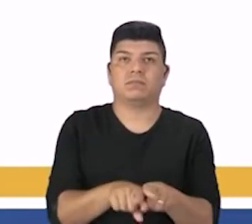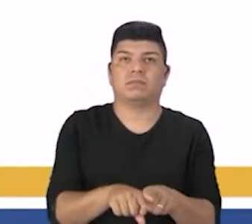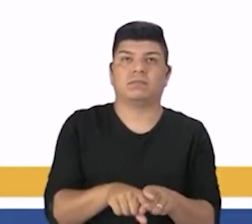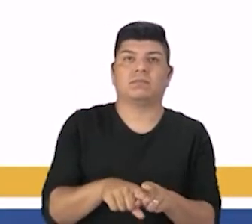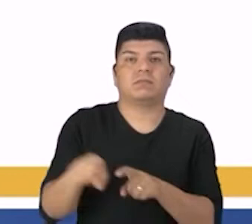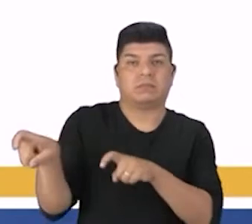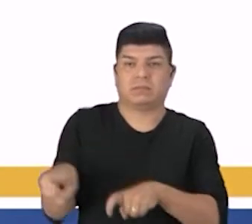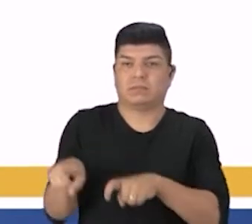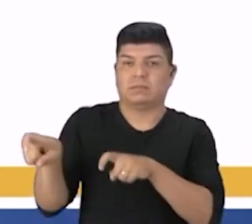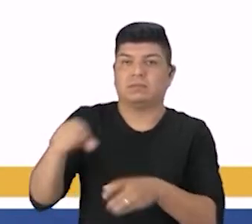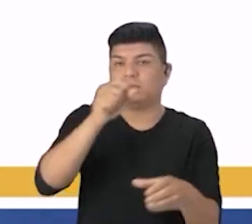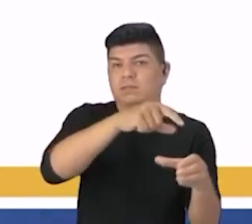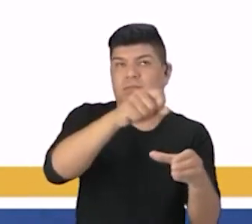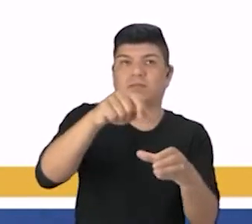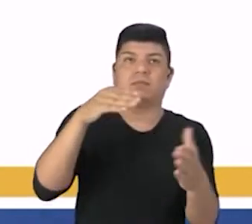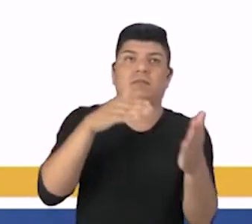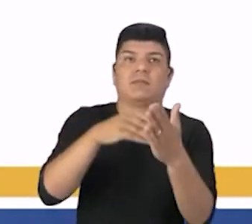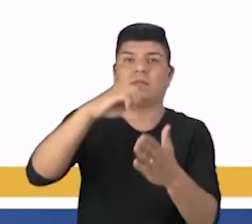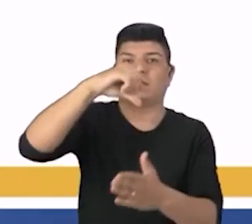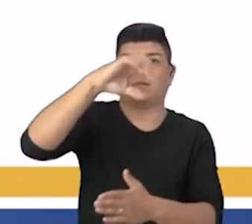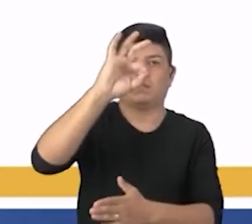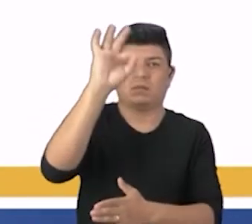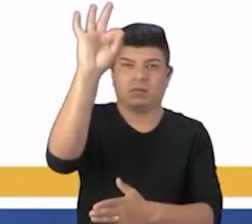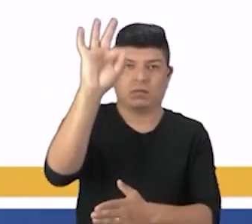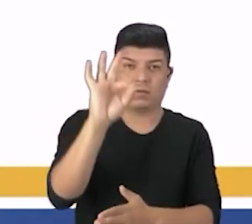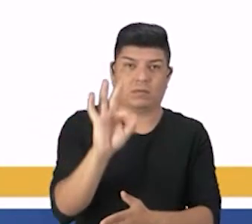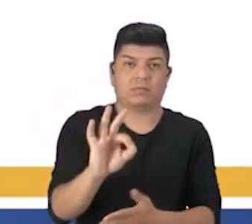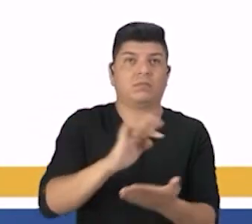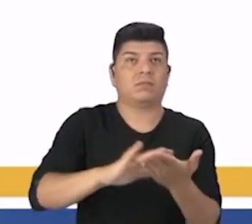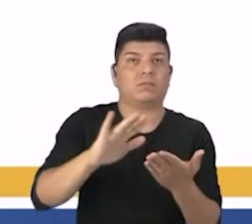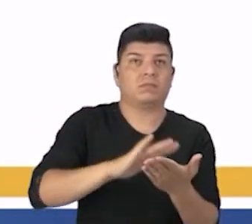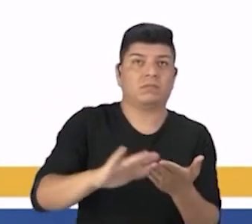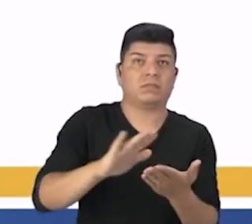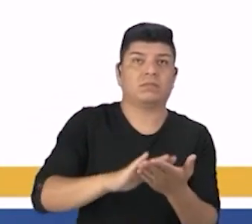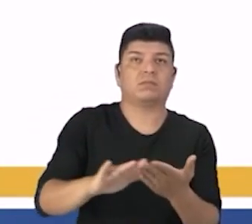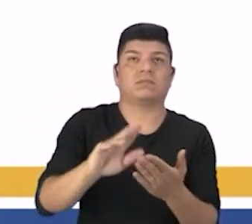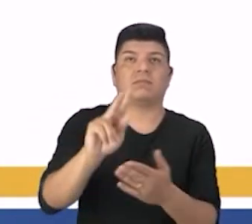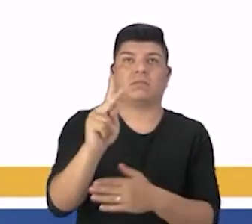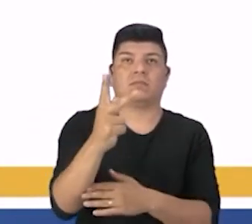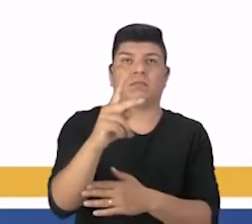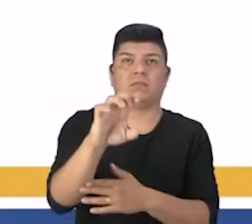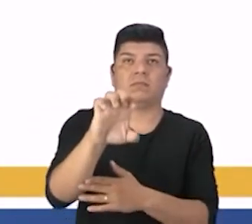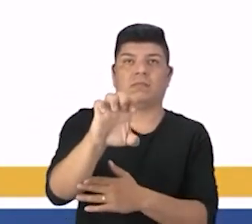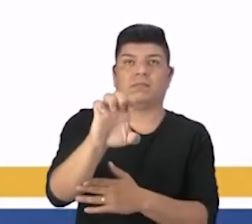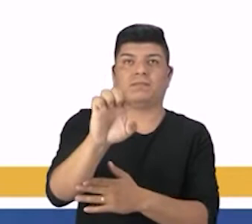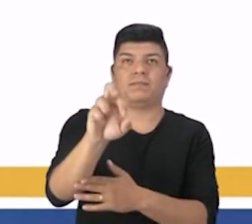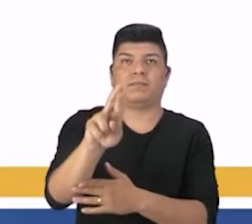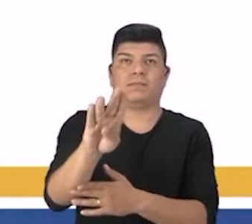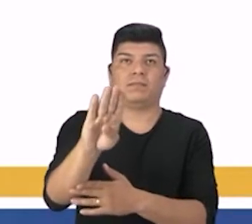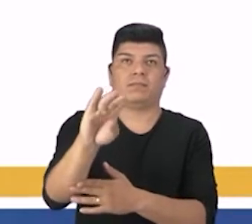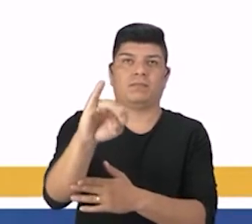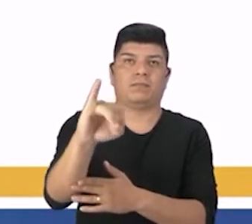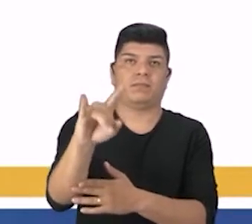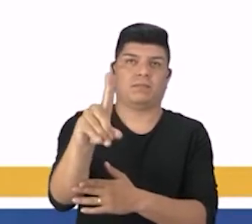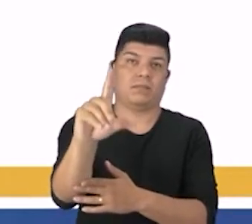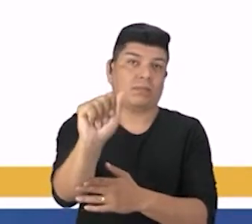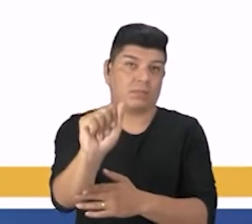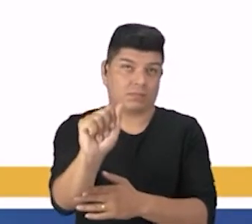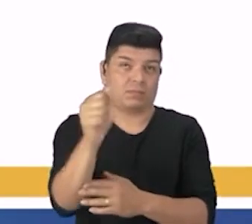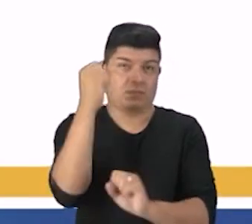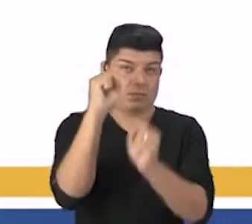sensores na agricultura até 90 por cento de redução nos gastos com herbicidas Lembrando que essas máquinas têm